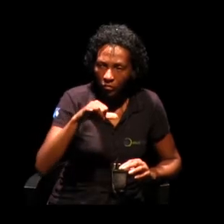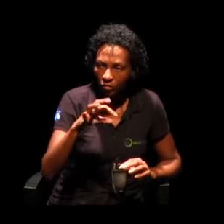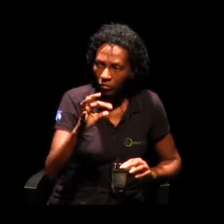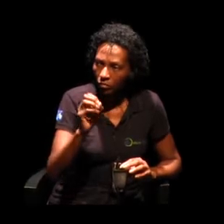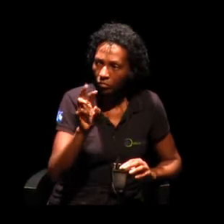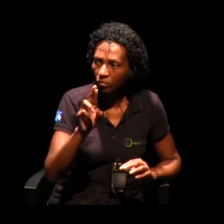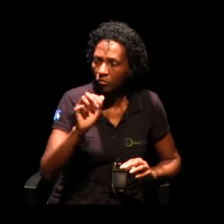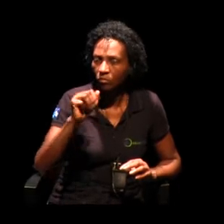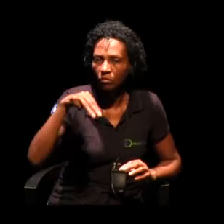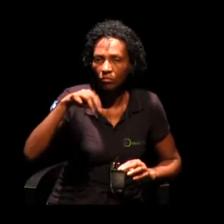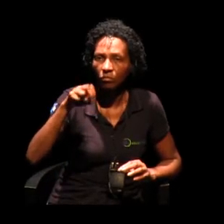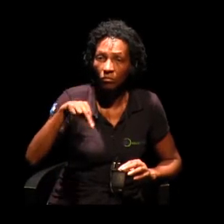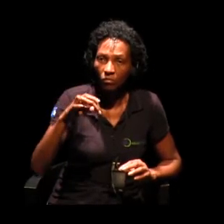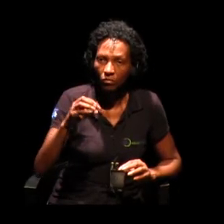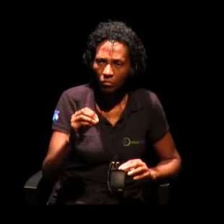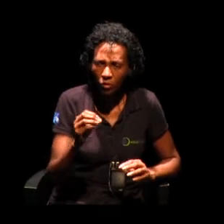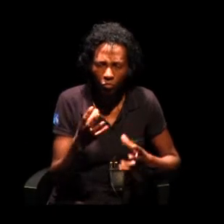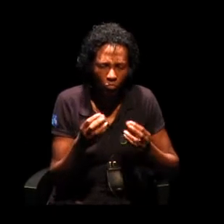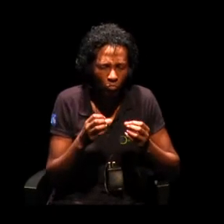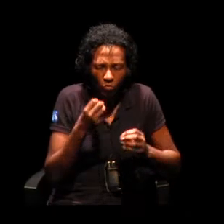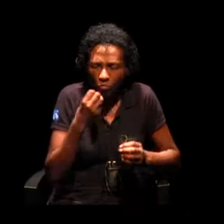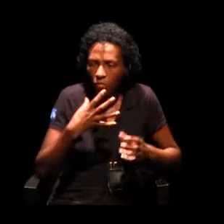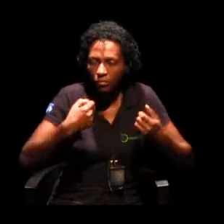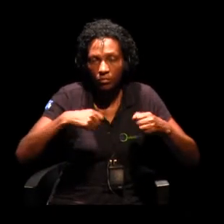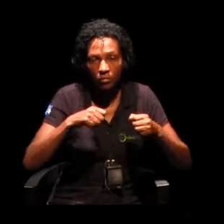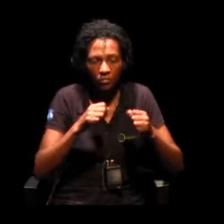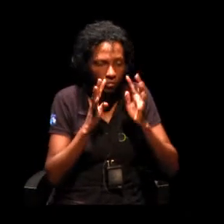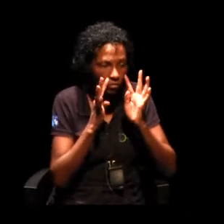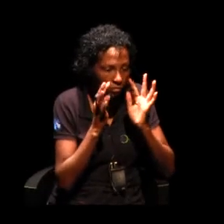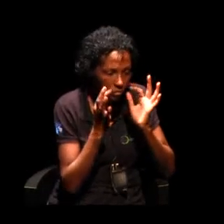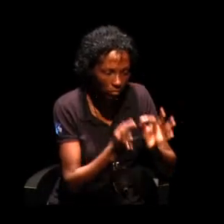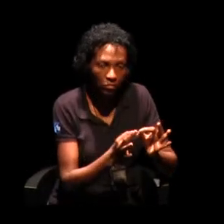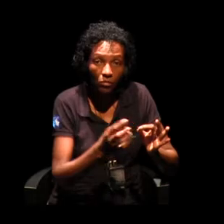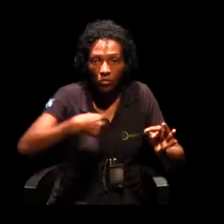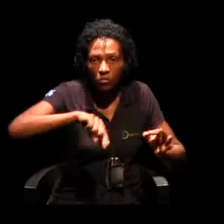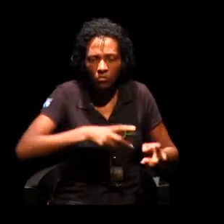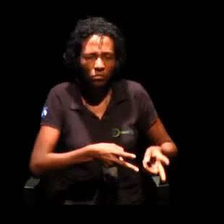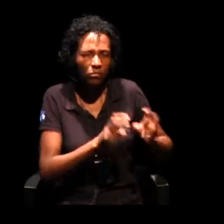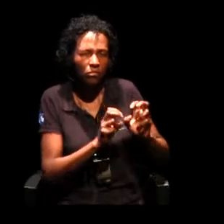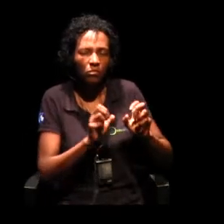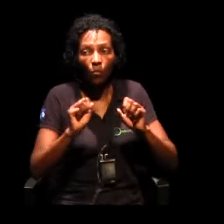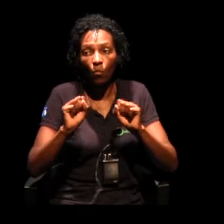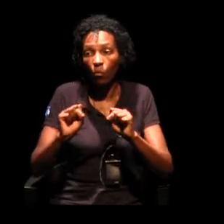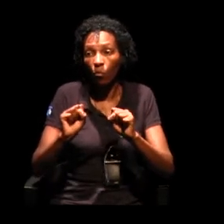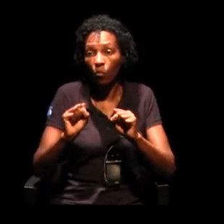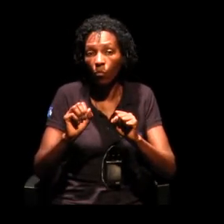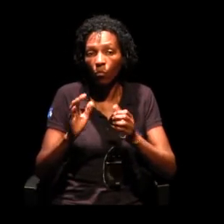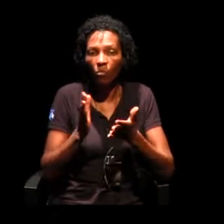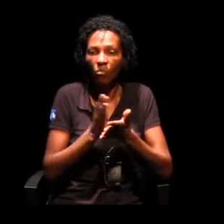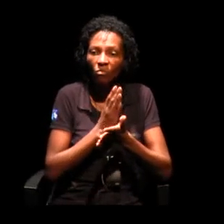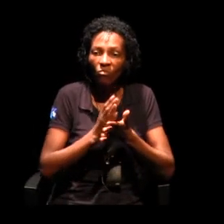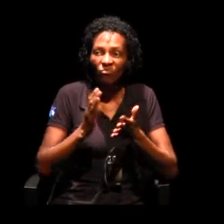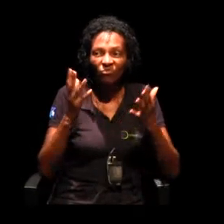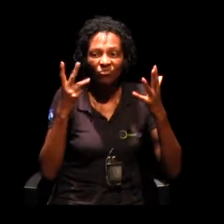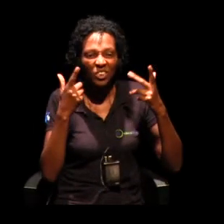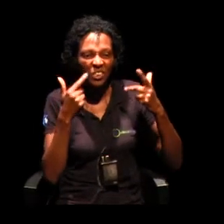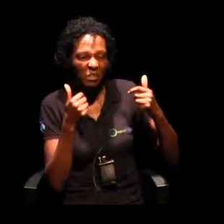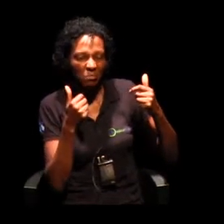a parte de monitoramento tem que ser muito bem feita. Então, nós percebemos que poderia